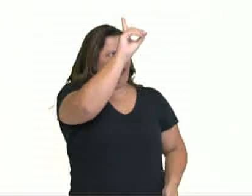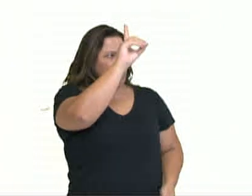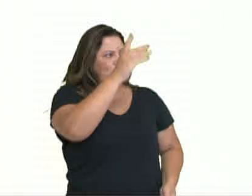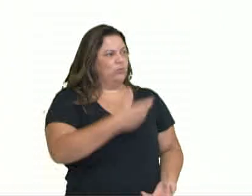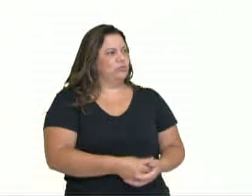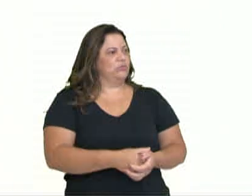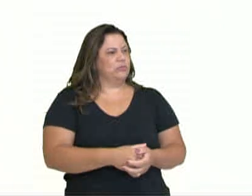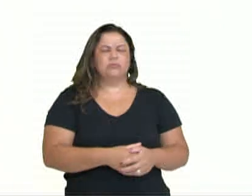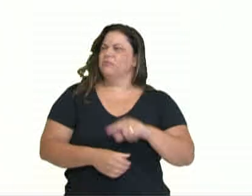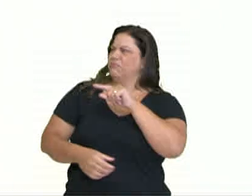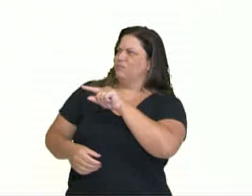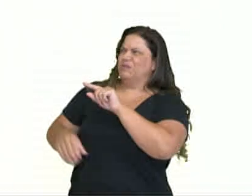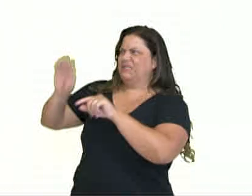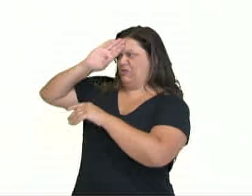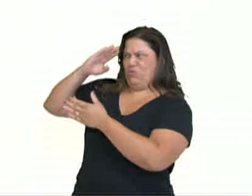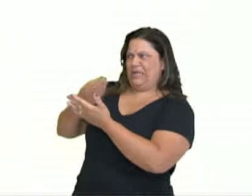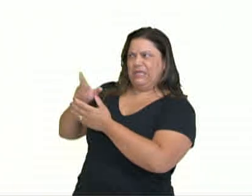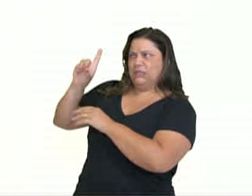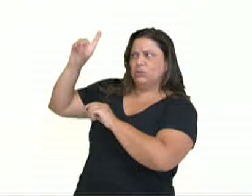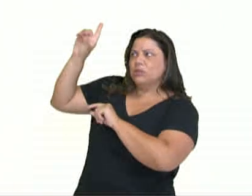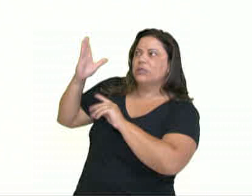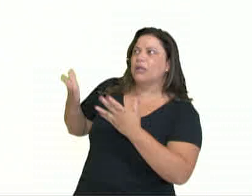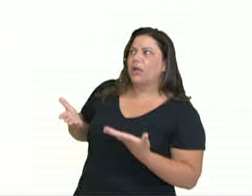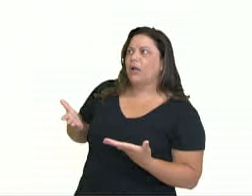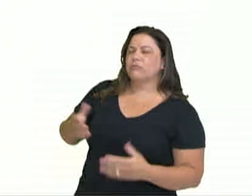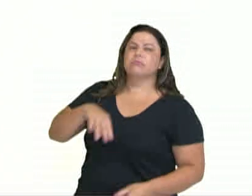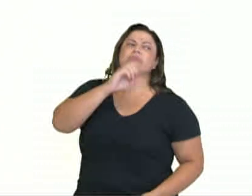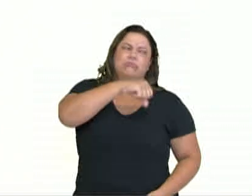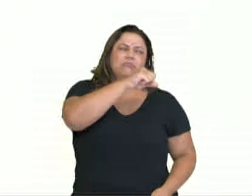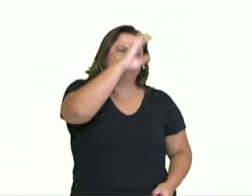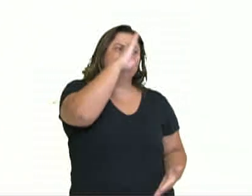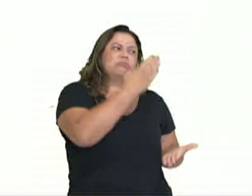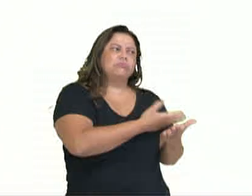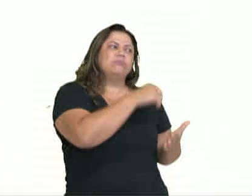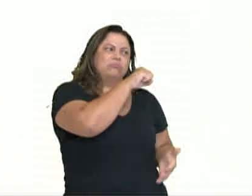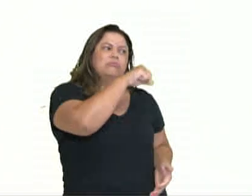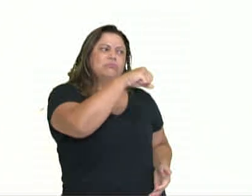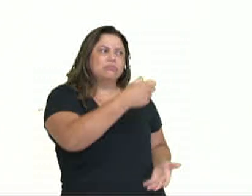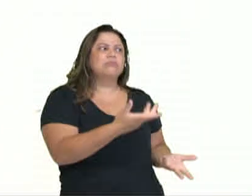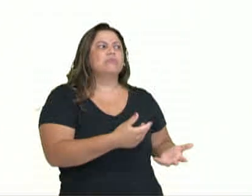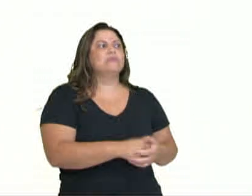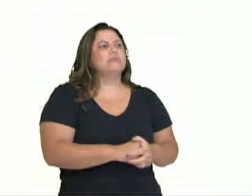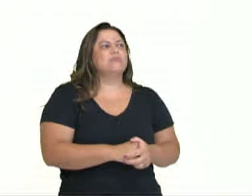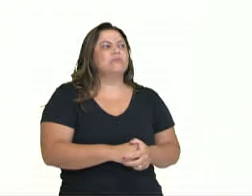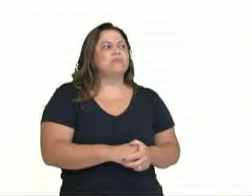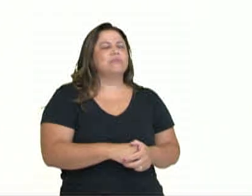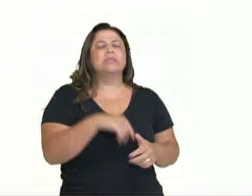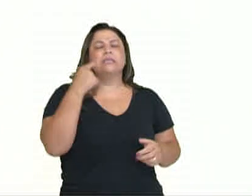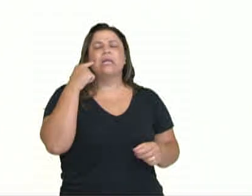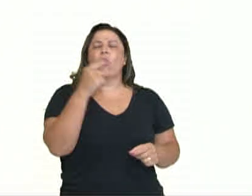não acredita em Deus? Acredito, murmurei. E ao ouvir o som débil